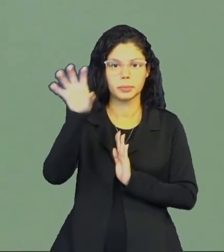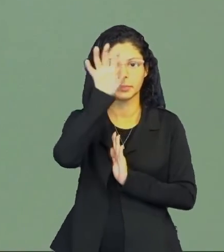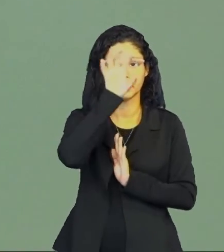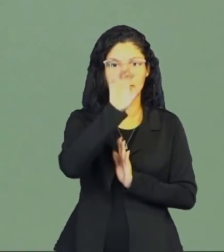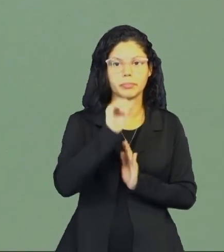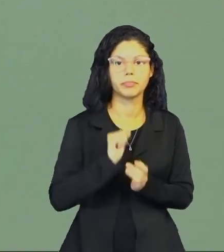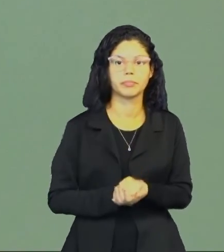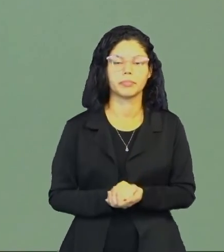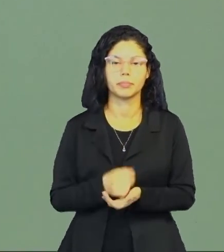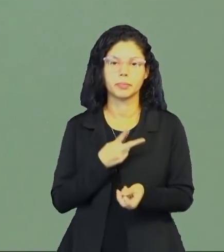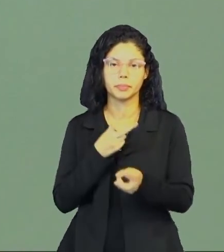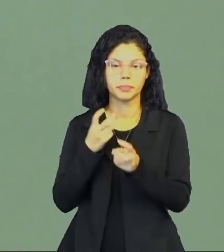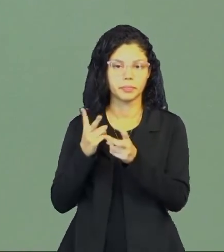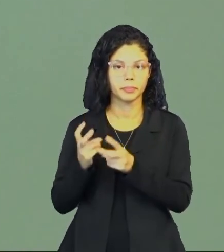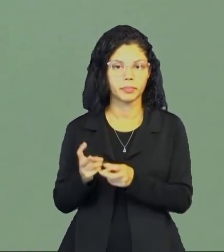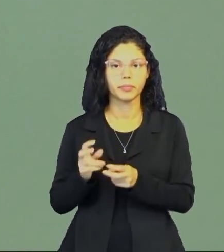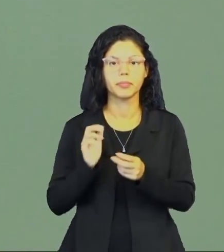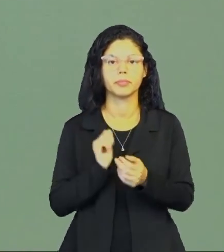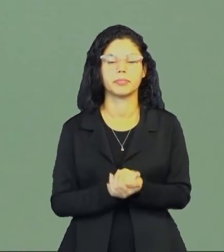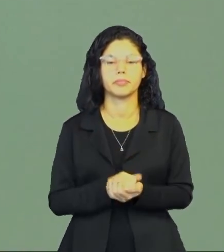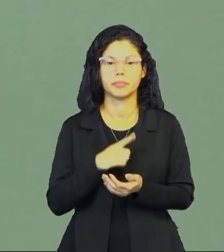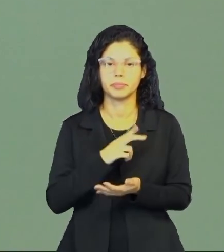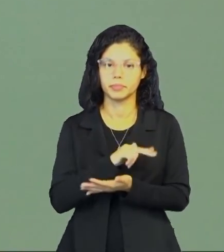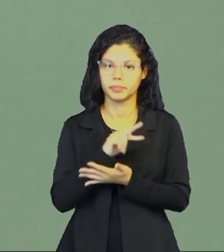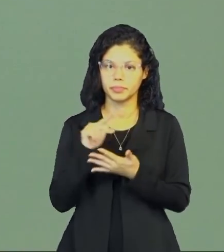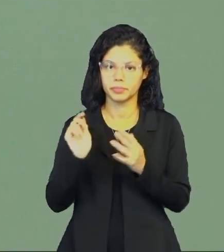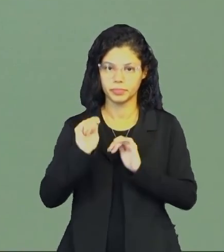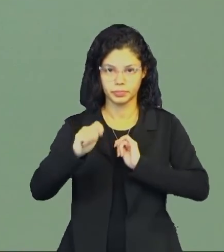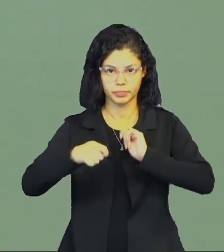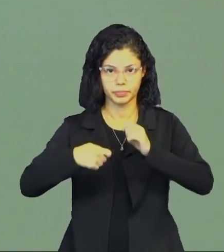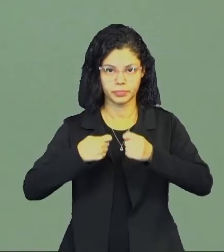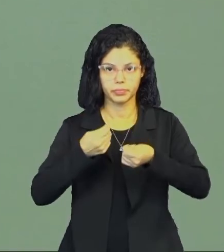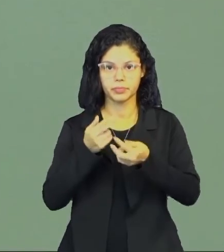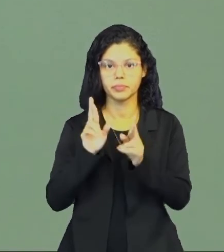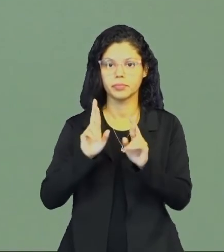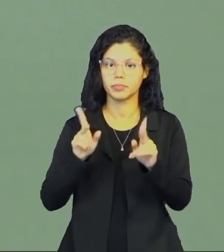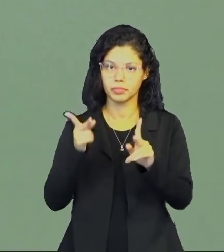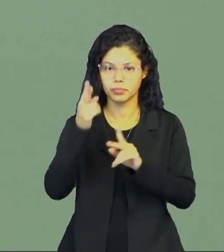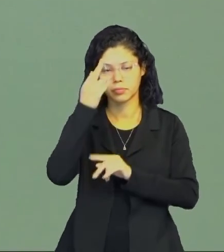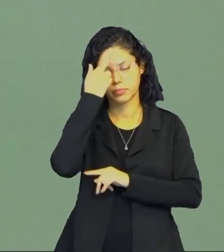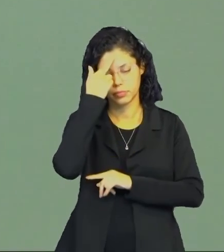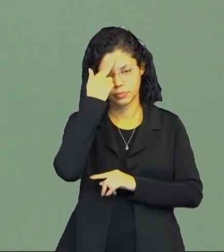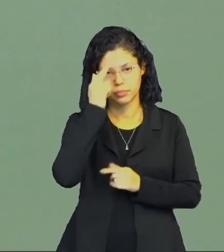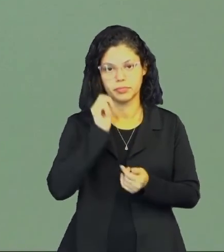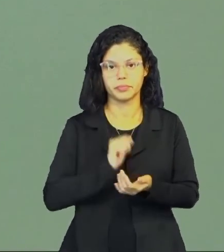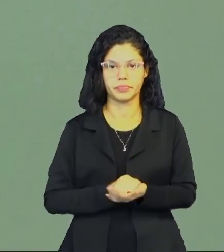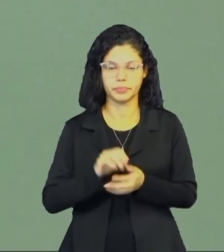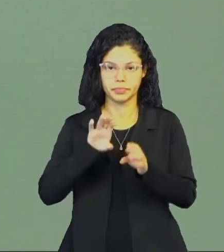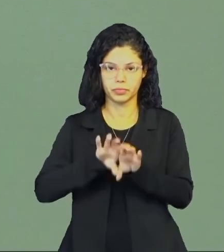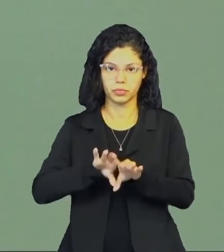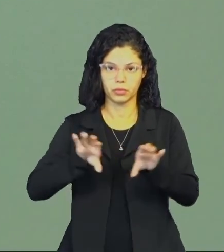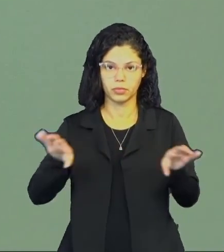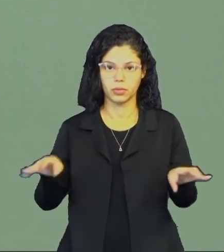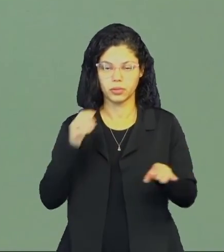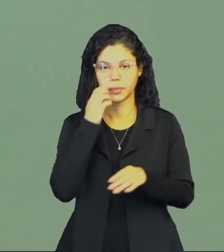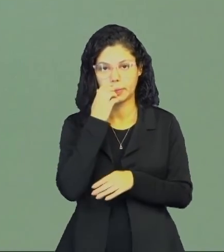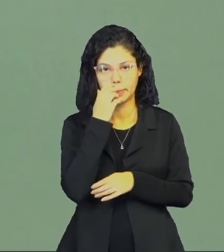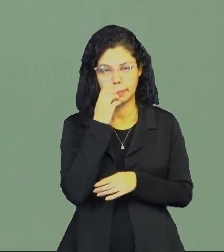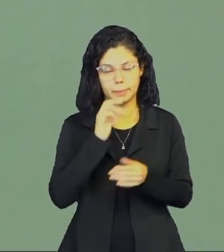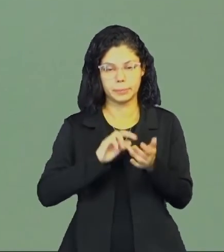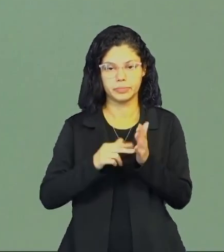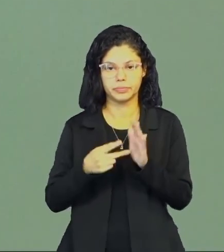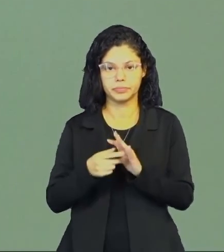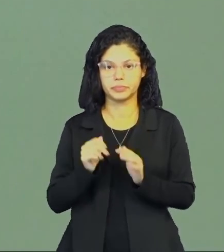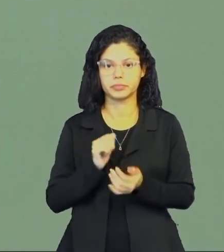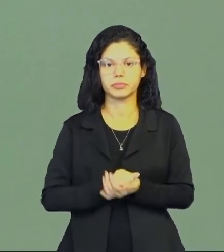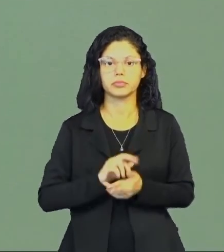Oceania, você percebe, que existem símbolos que são comuns, existem símbolos que são separados, eles têm significados